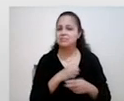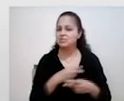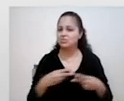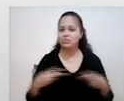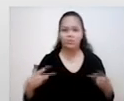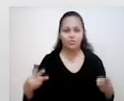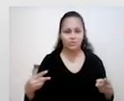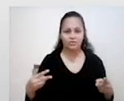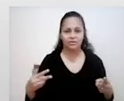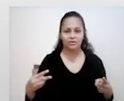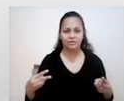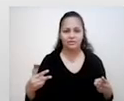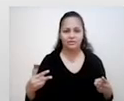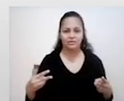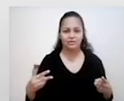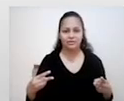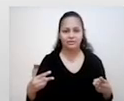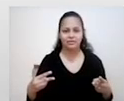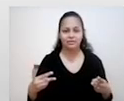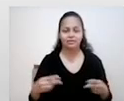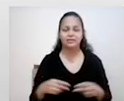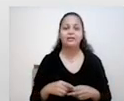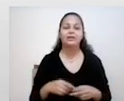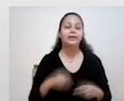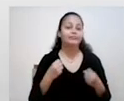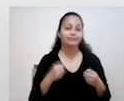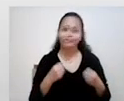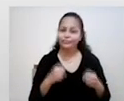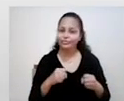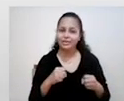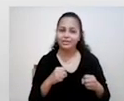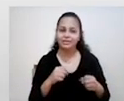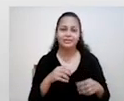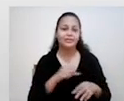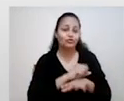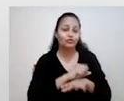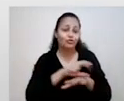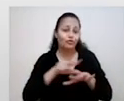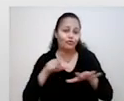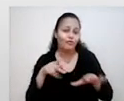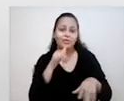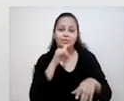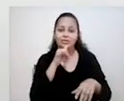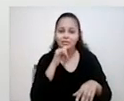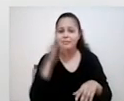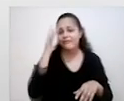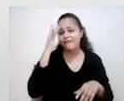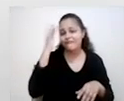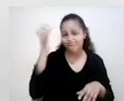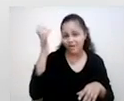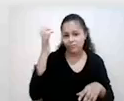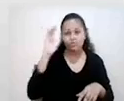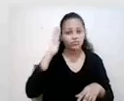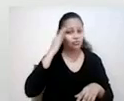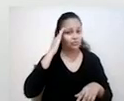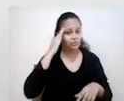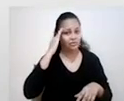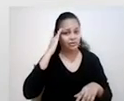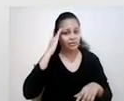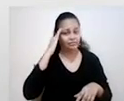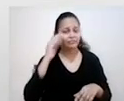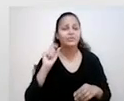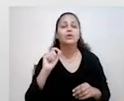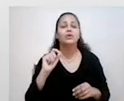né, pormenorizando, dando muitos exemplos desnecessários. E ficou muito mais fácil de compreender. E